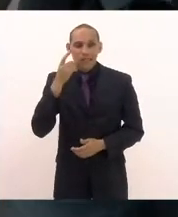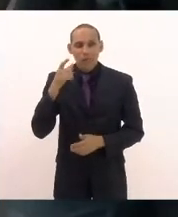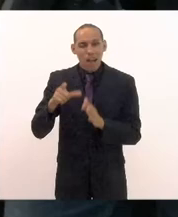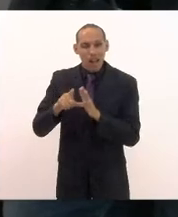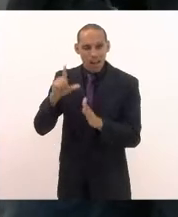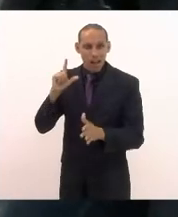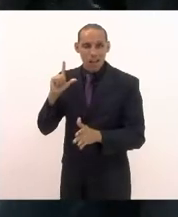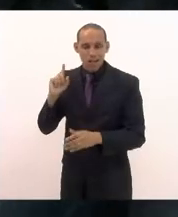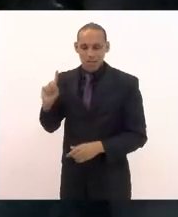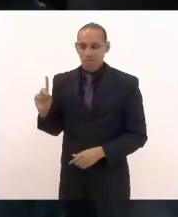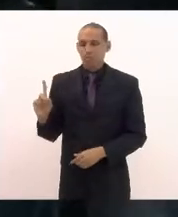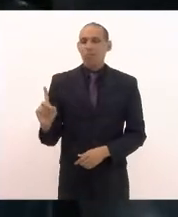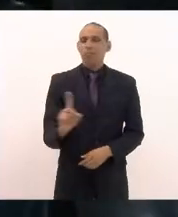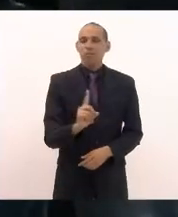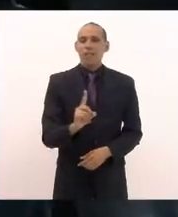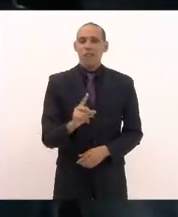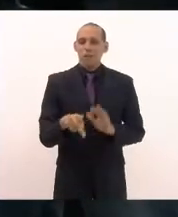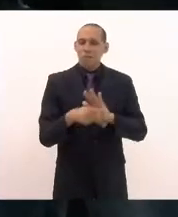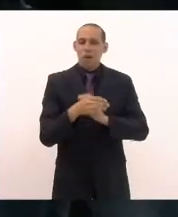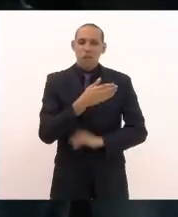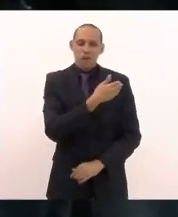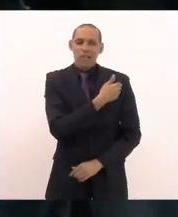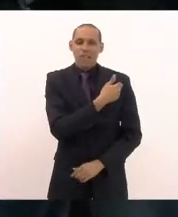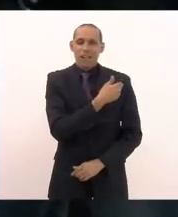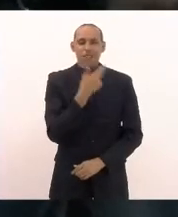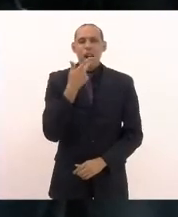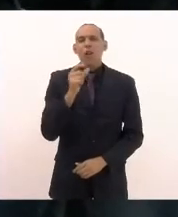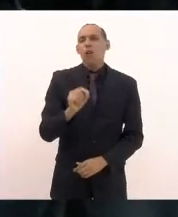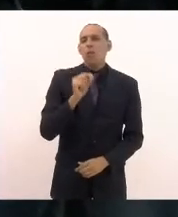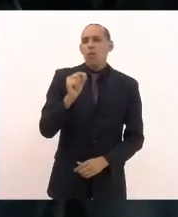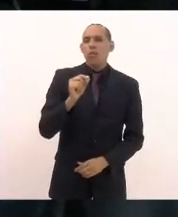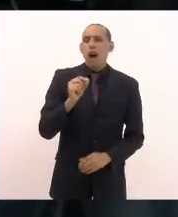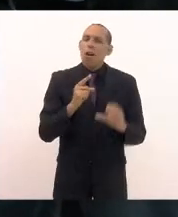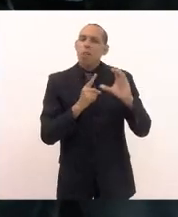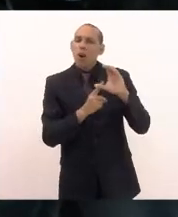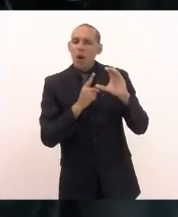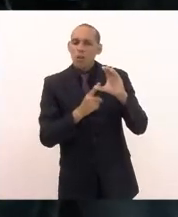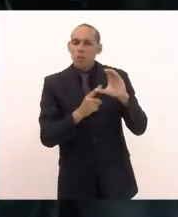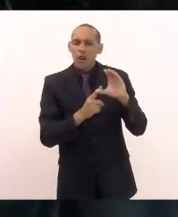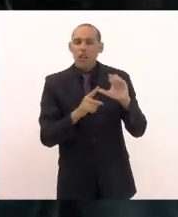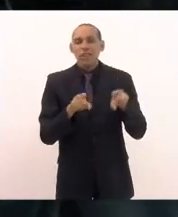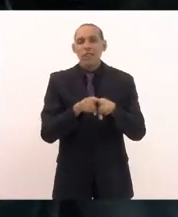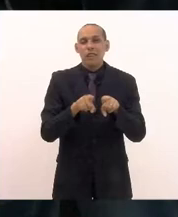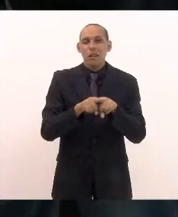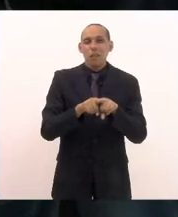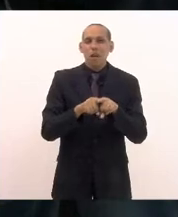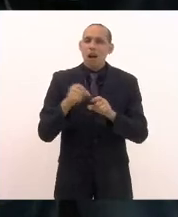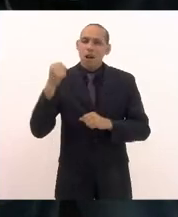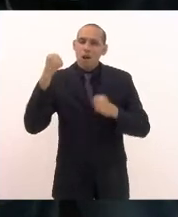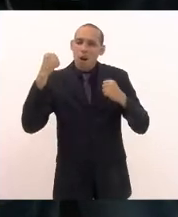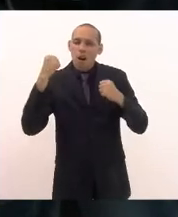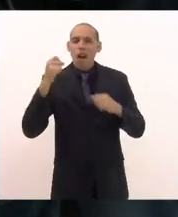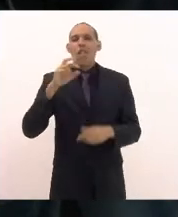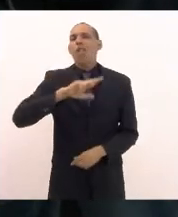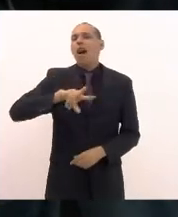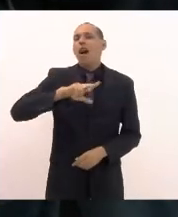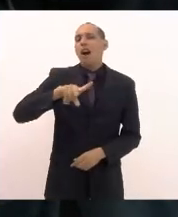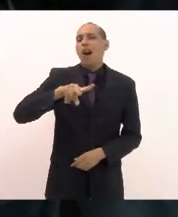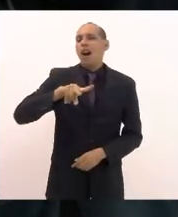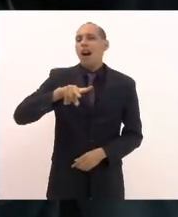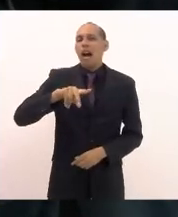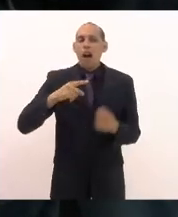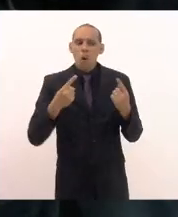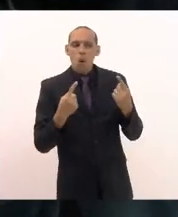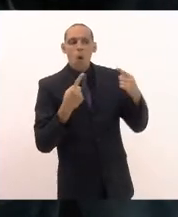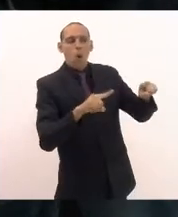antecedeu, ele disse que socialistas e comunistas não são inimigos das forças